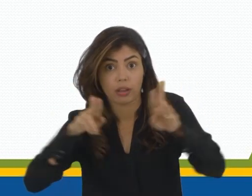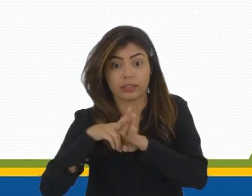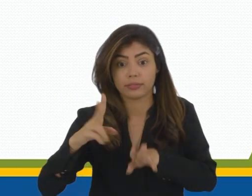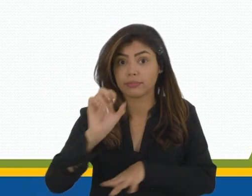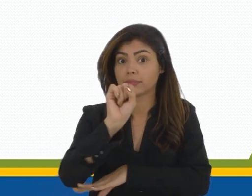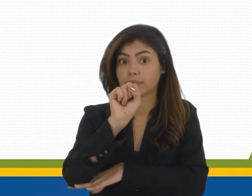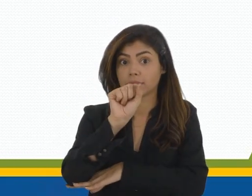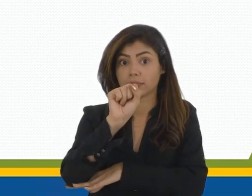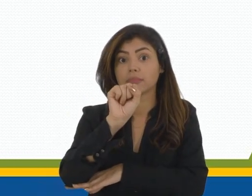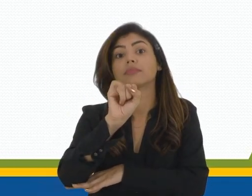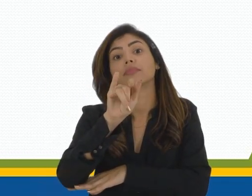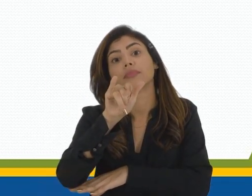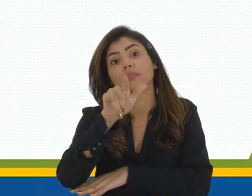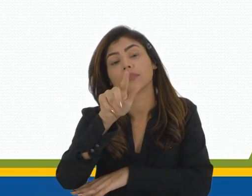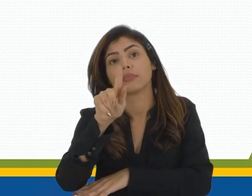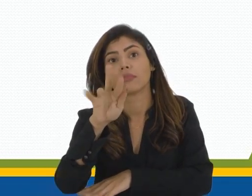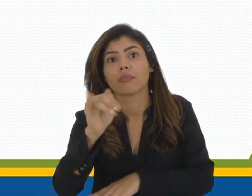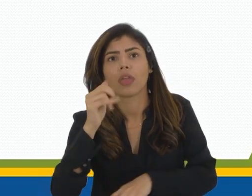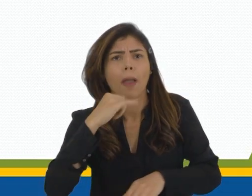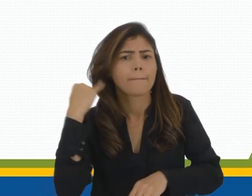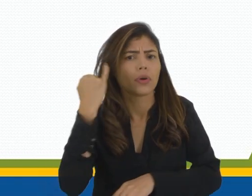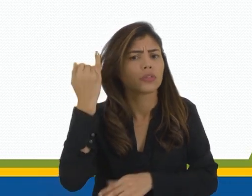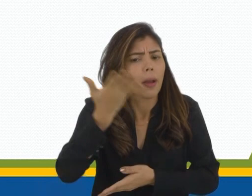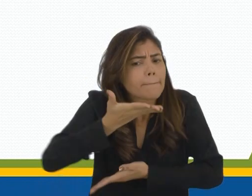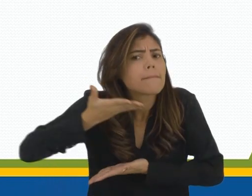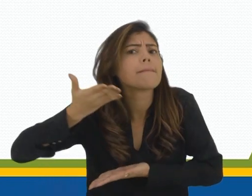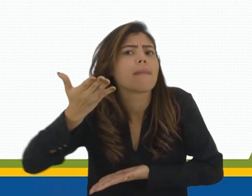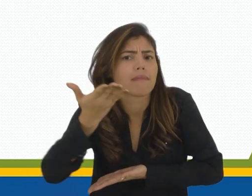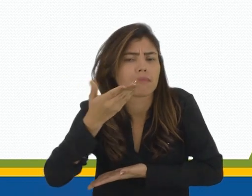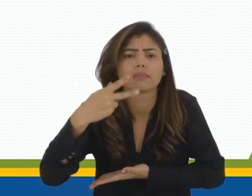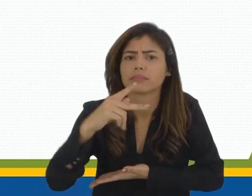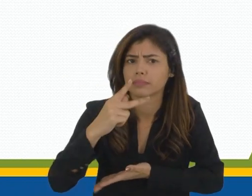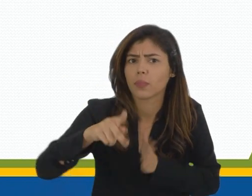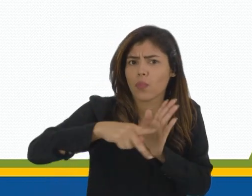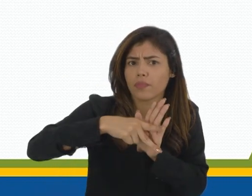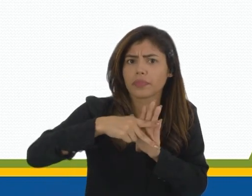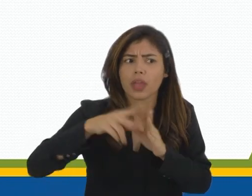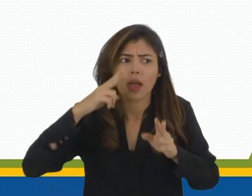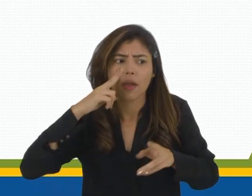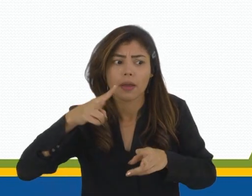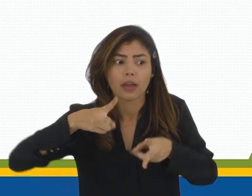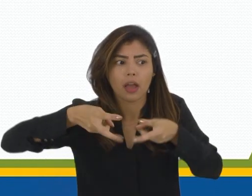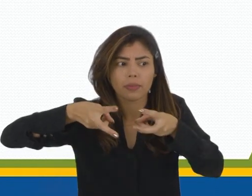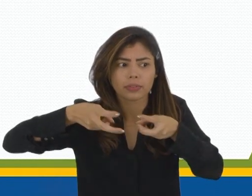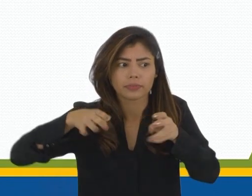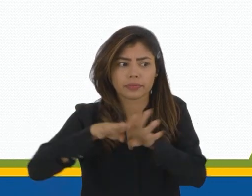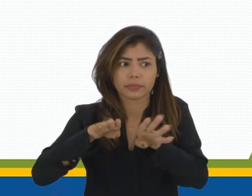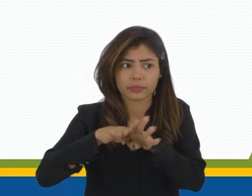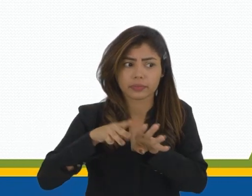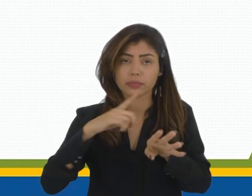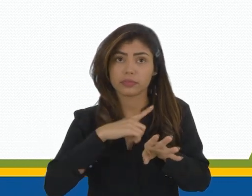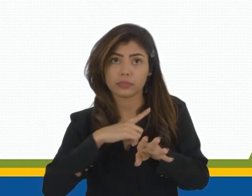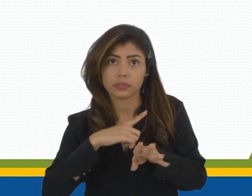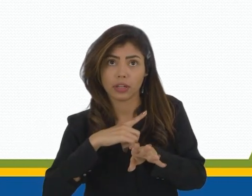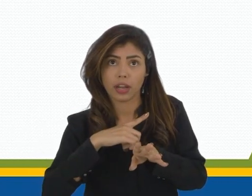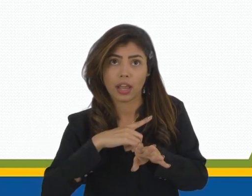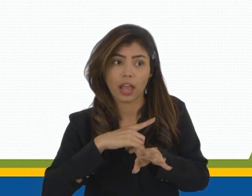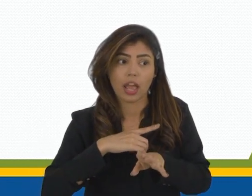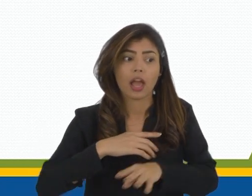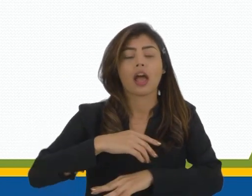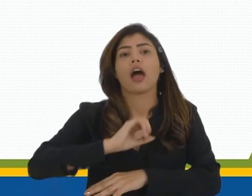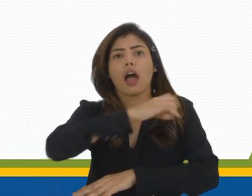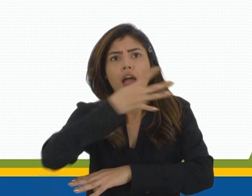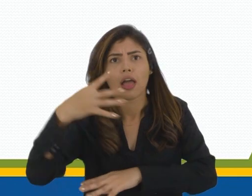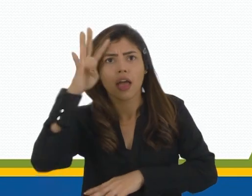números, mas é importante que a gente conheça o básico dela. A gente pode observar na figura que a tabela periódica é formada por